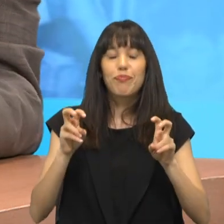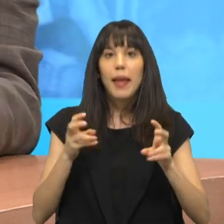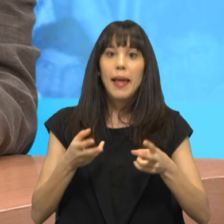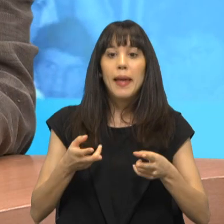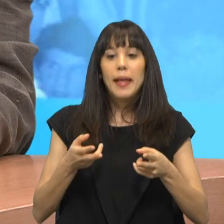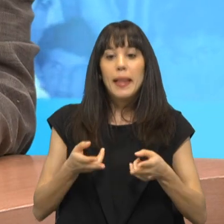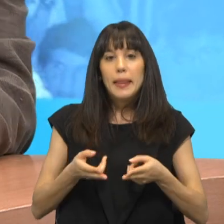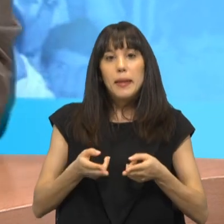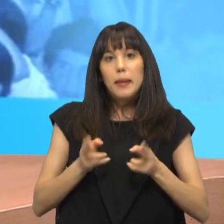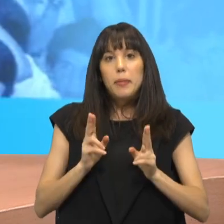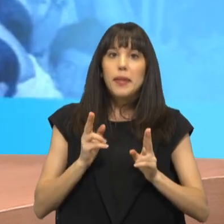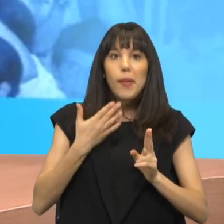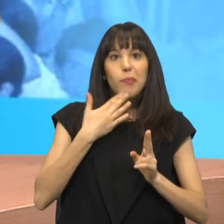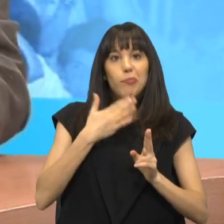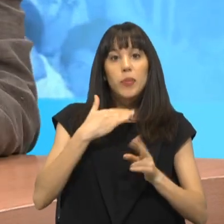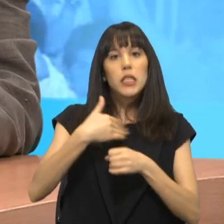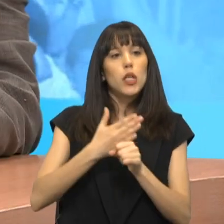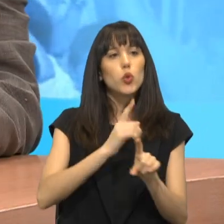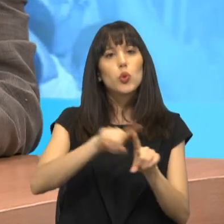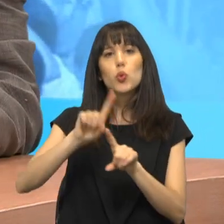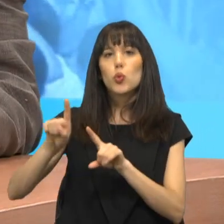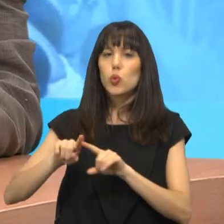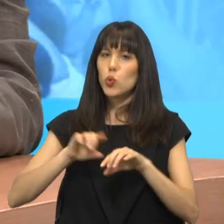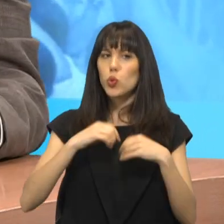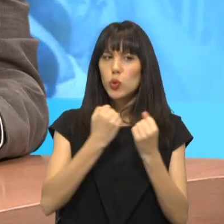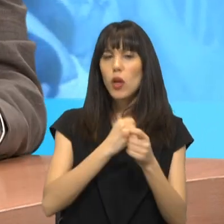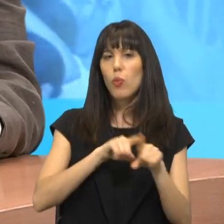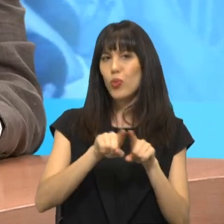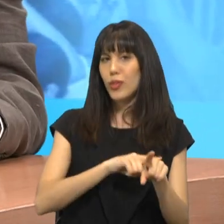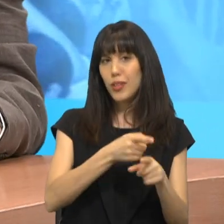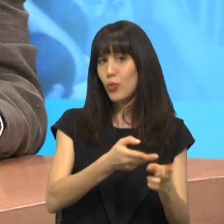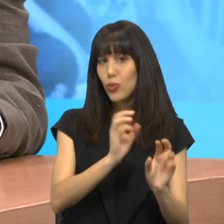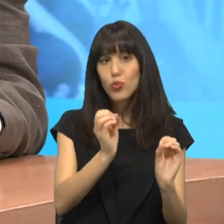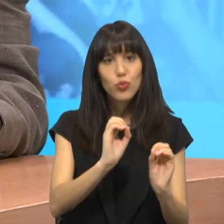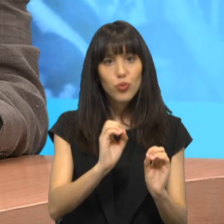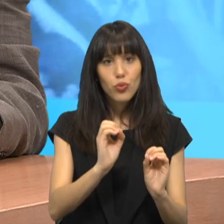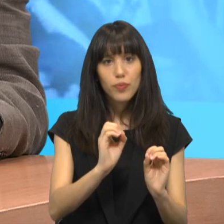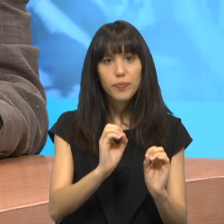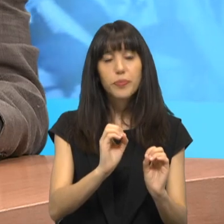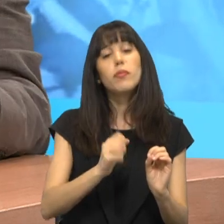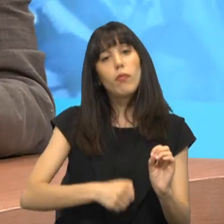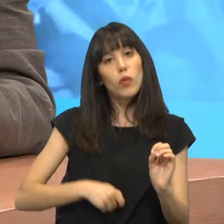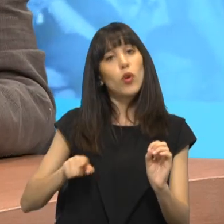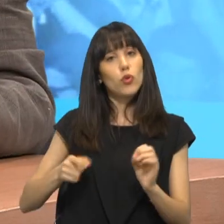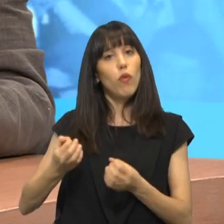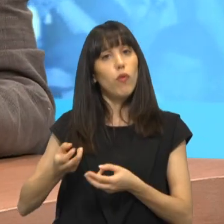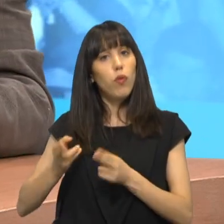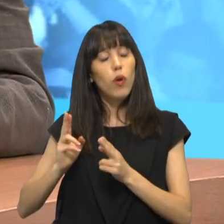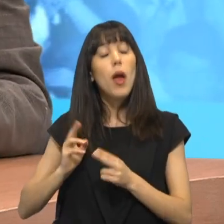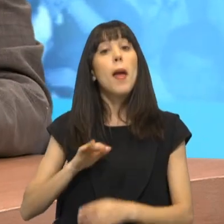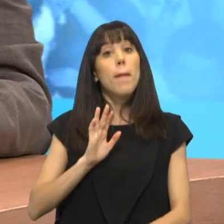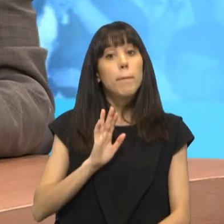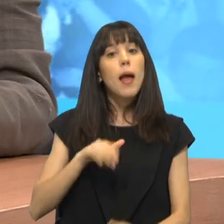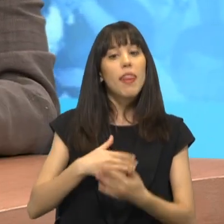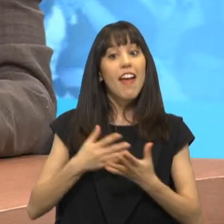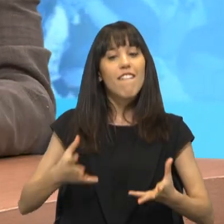com espaços de liberdade que outros setores sociais e políticos não tinham na sociedade. E, portanto, isso vai também